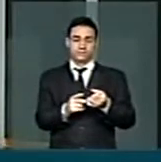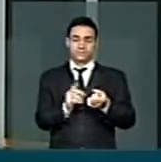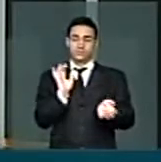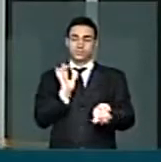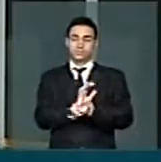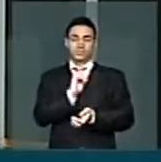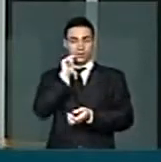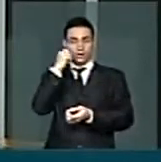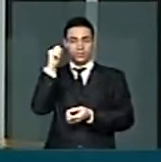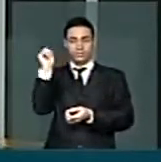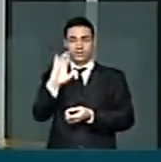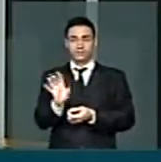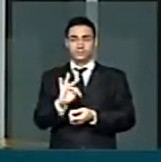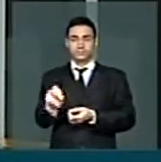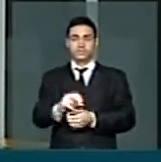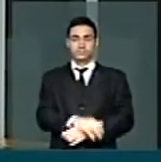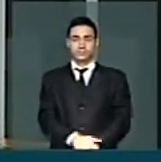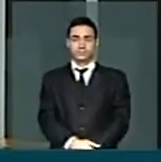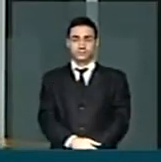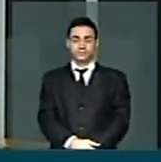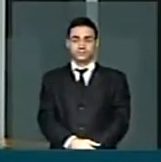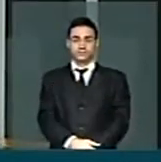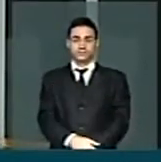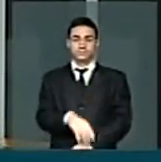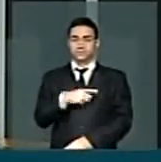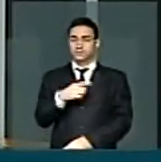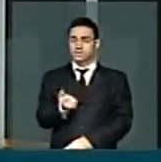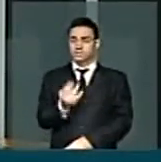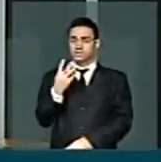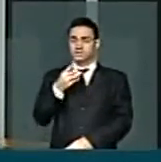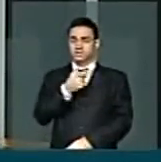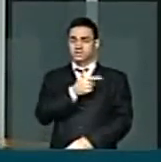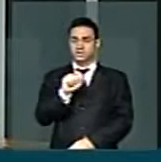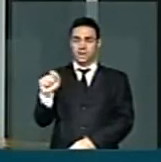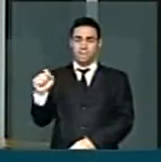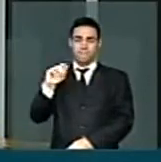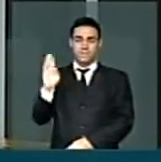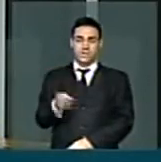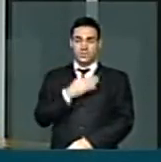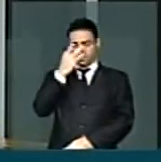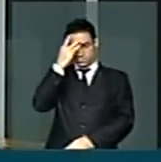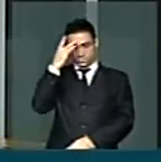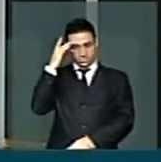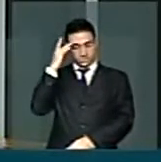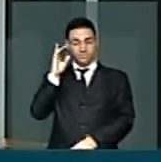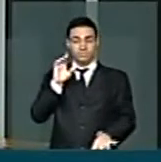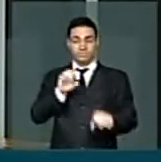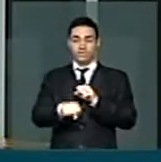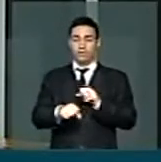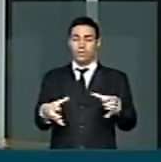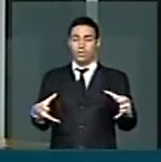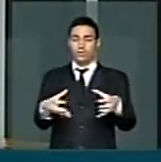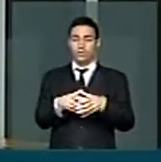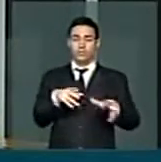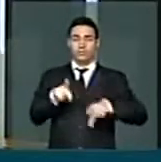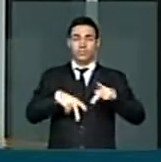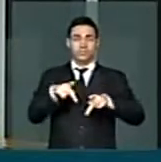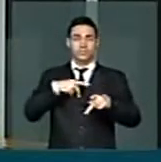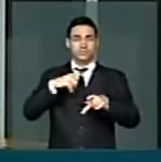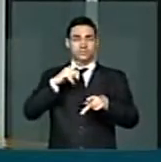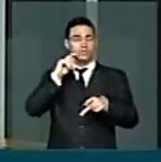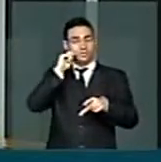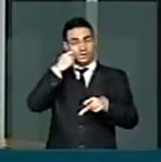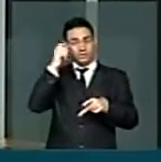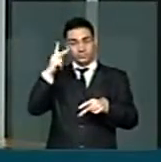negros de todo o país. São quase 100 milhões de pessoas a formar o contingente populacional afrodescendente